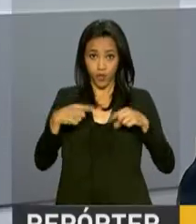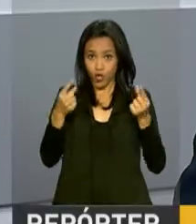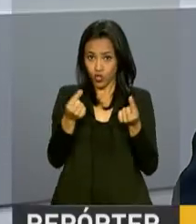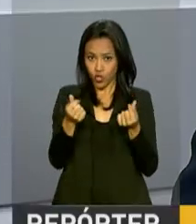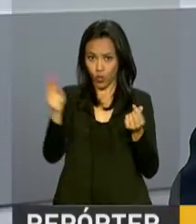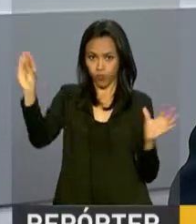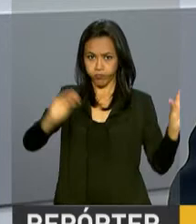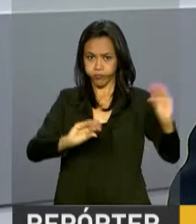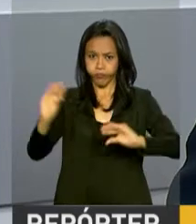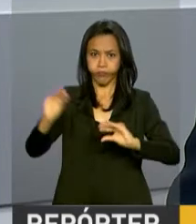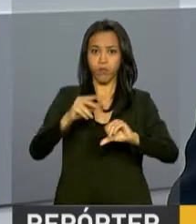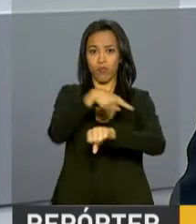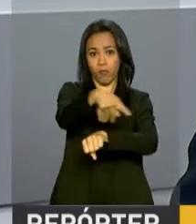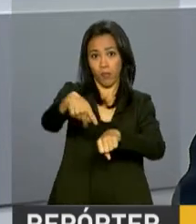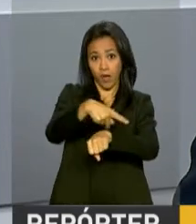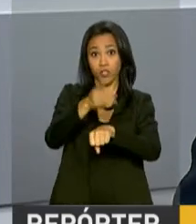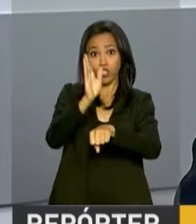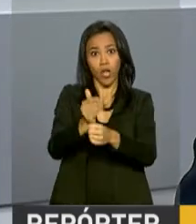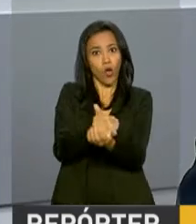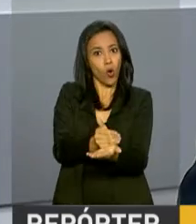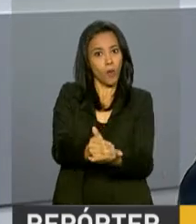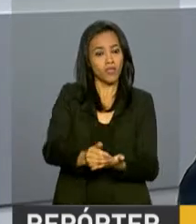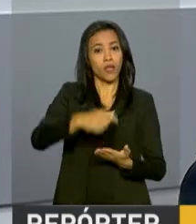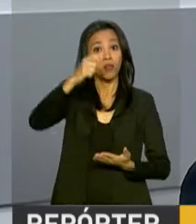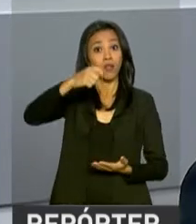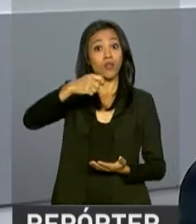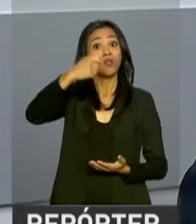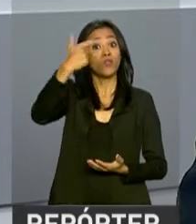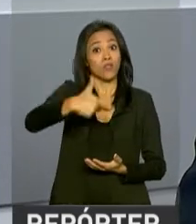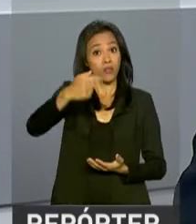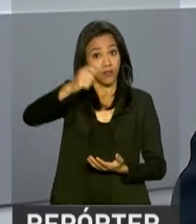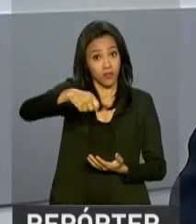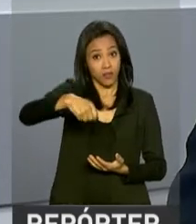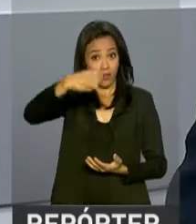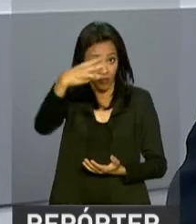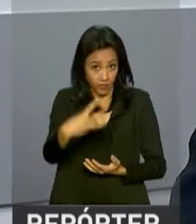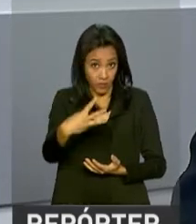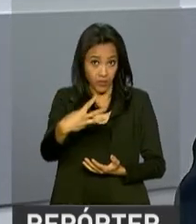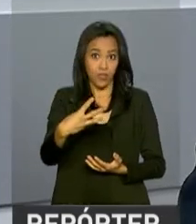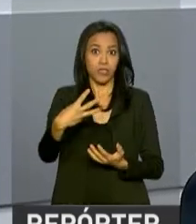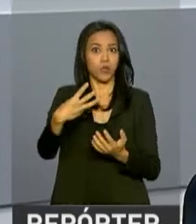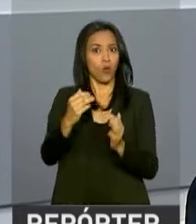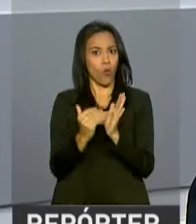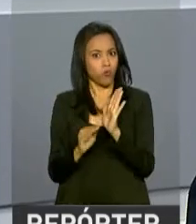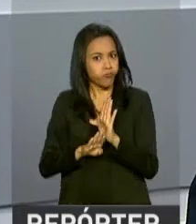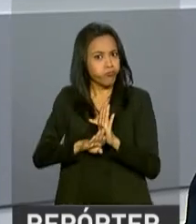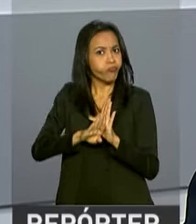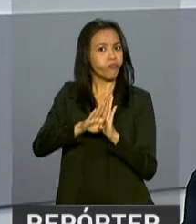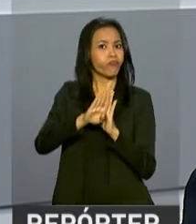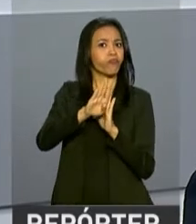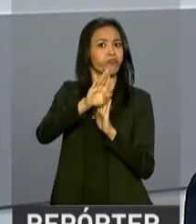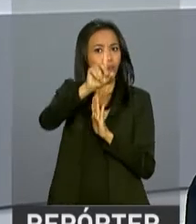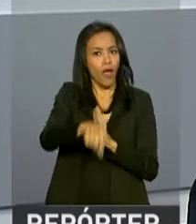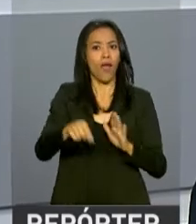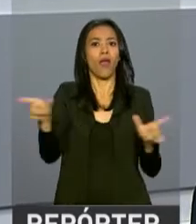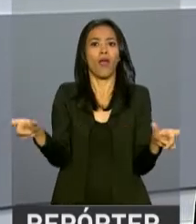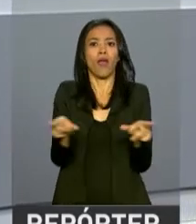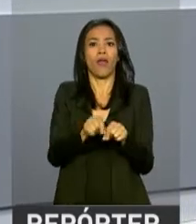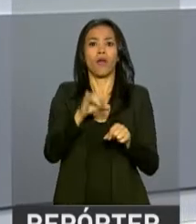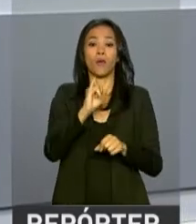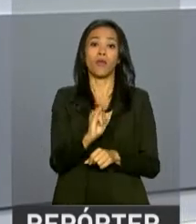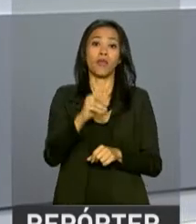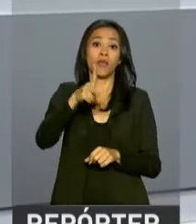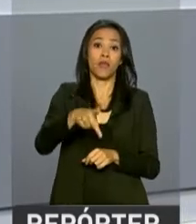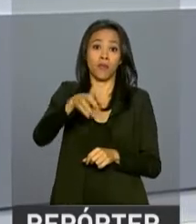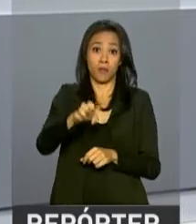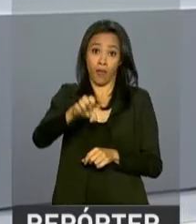no país iniciaram o segundo trimestre do ano com crescimento é o que mostra o indicador ipea de formação bruta de capital